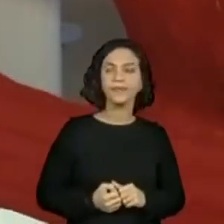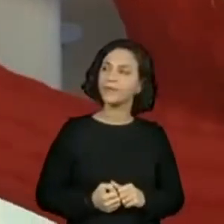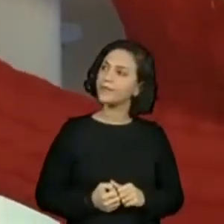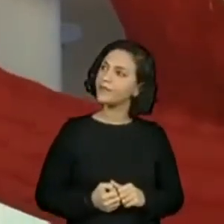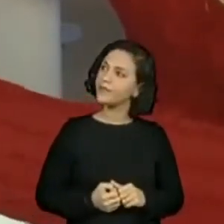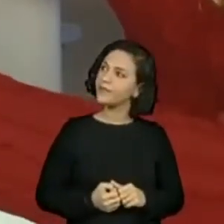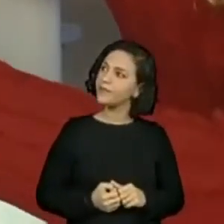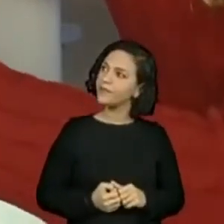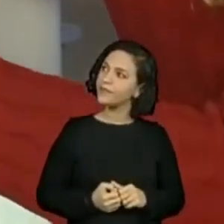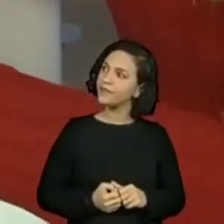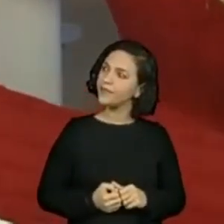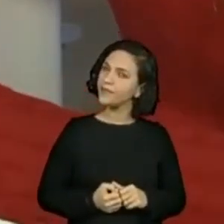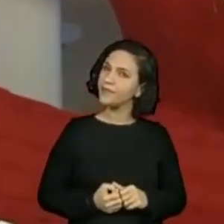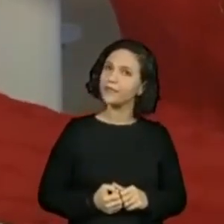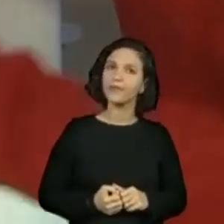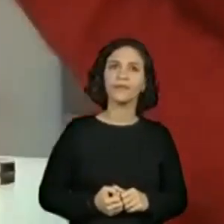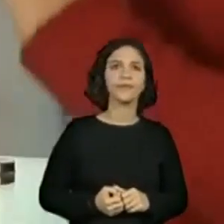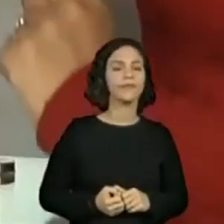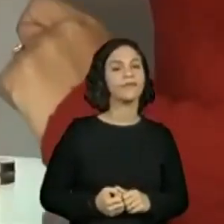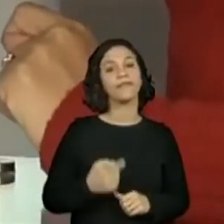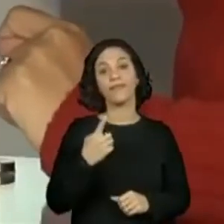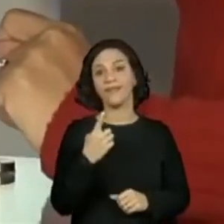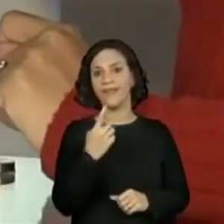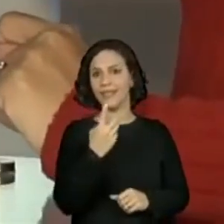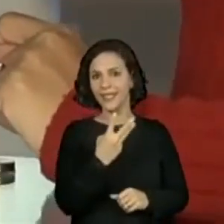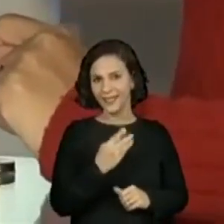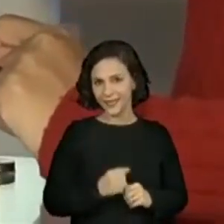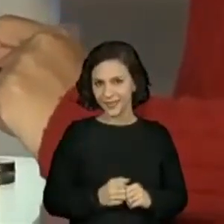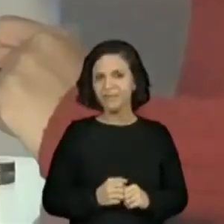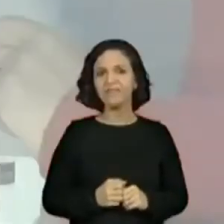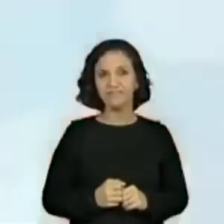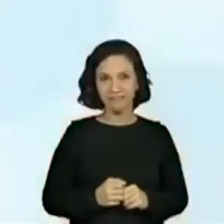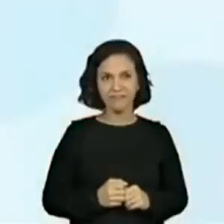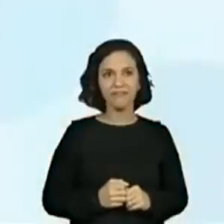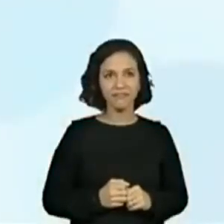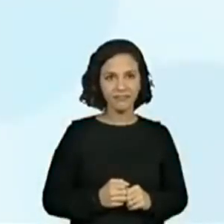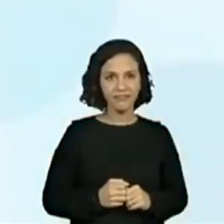5 mais 8, igual? A 3.